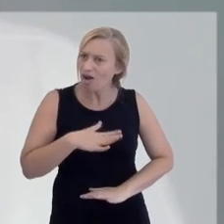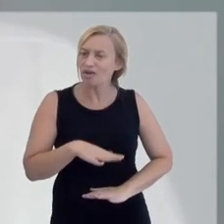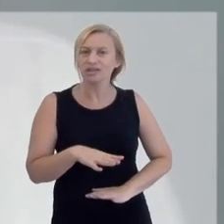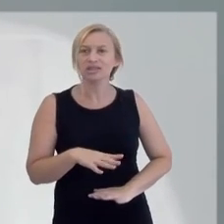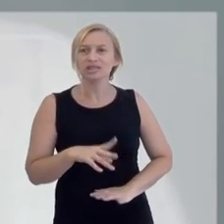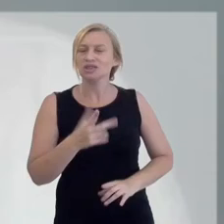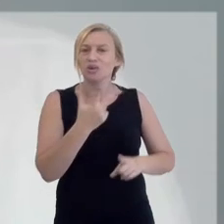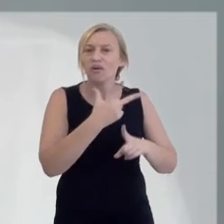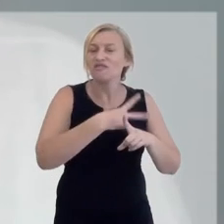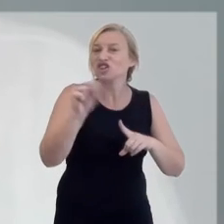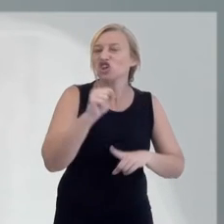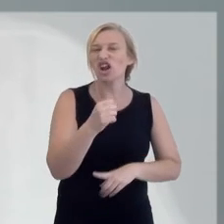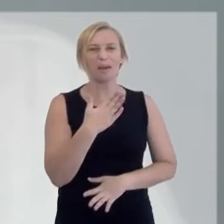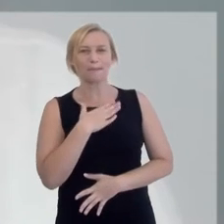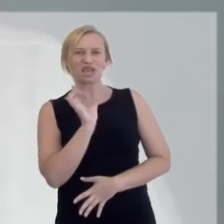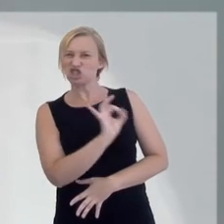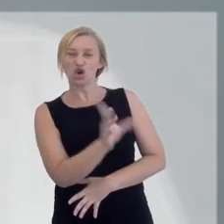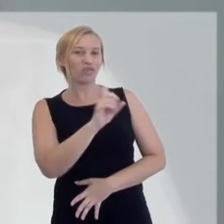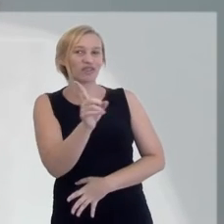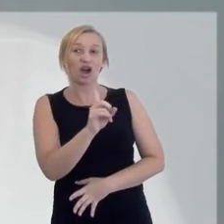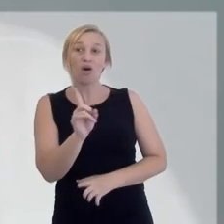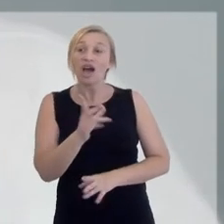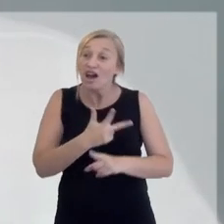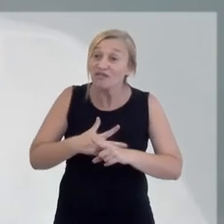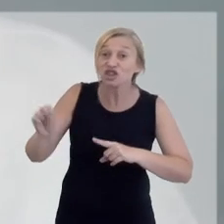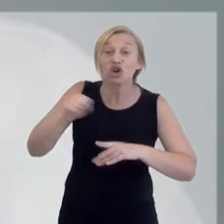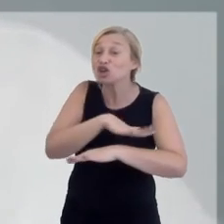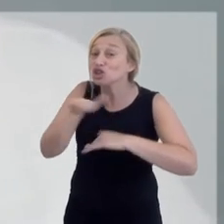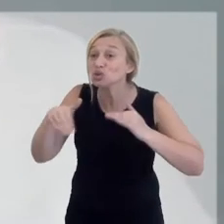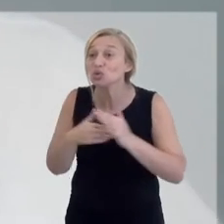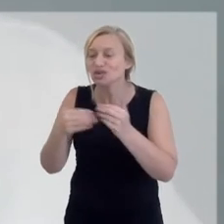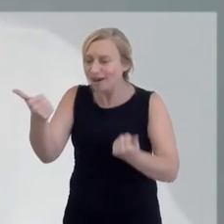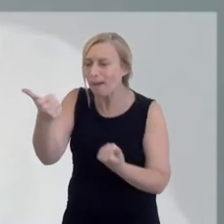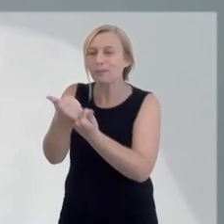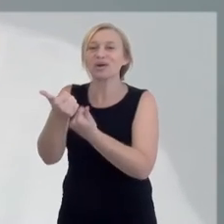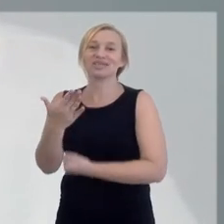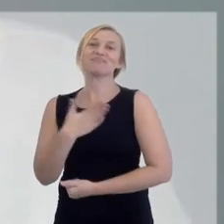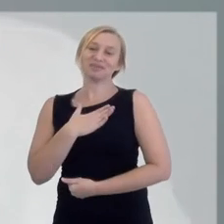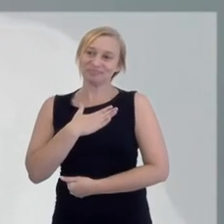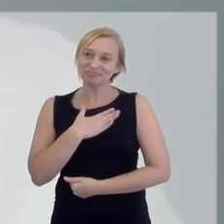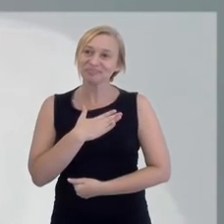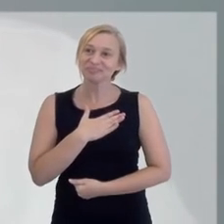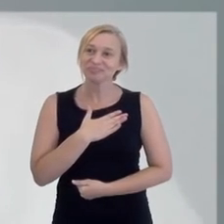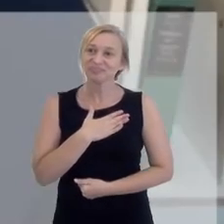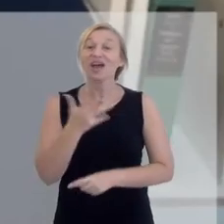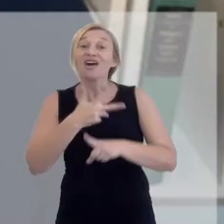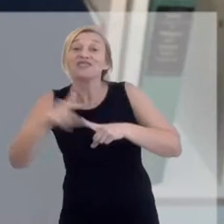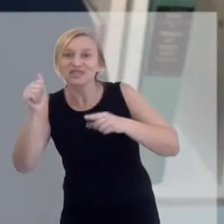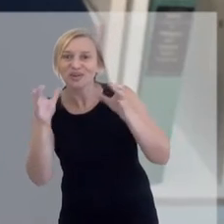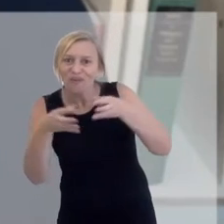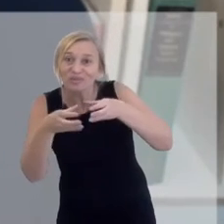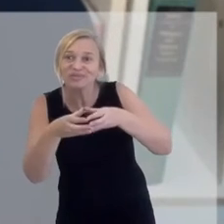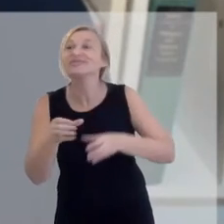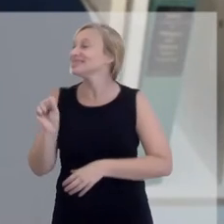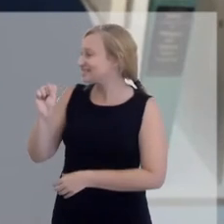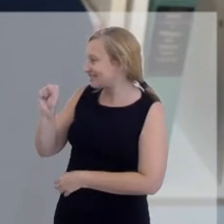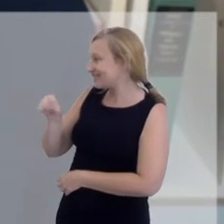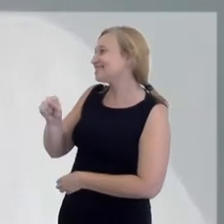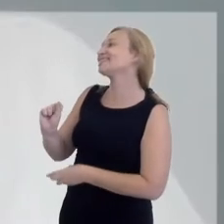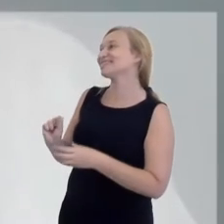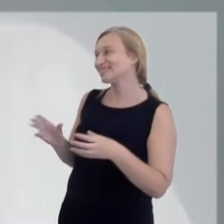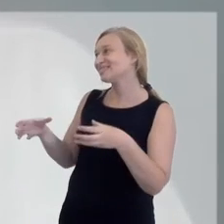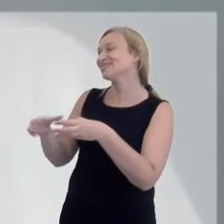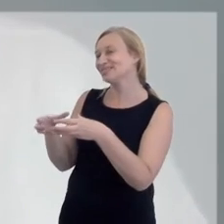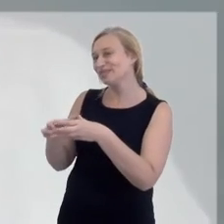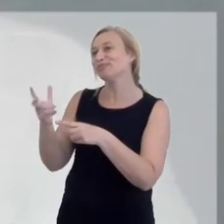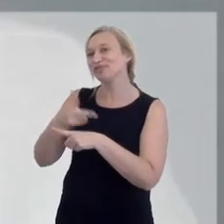dar. Porque não era uma conquista só minha. Parecia que era uma conquista de todo mundo que estava ali à minha volta. Uma conquista coletiva.